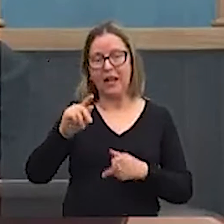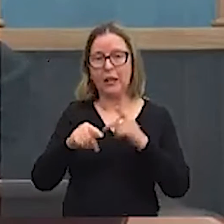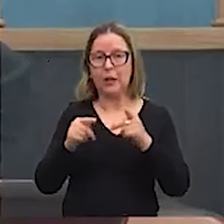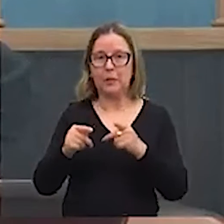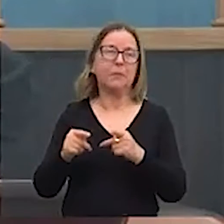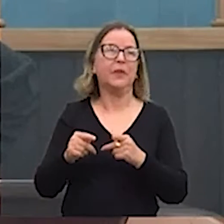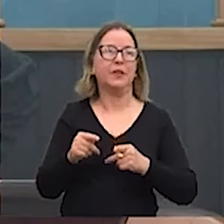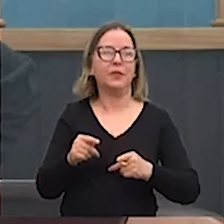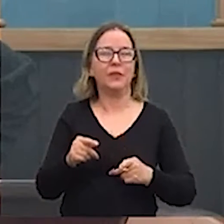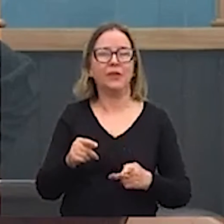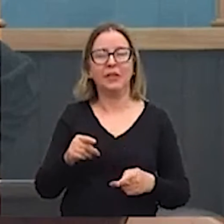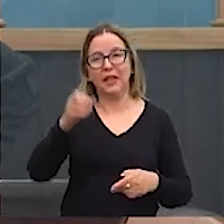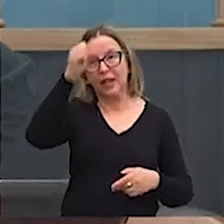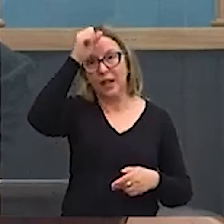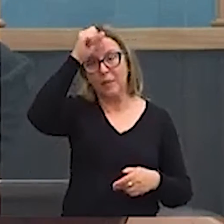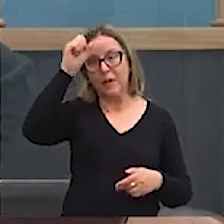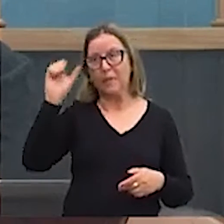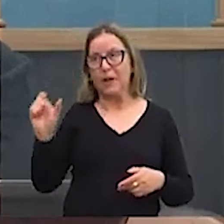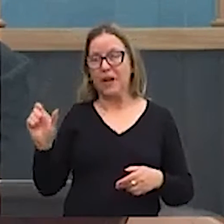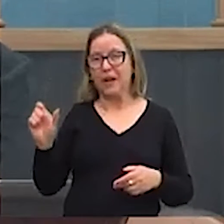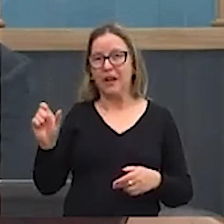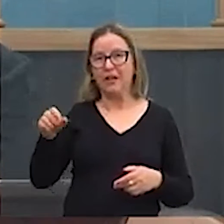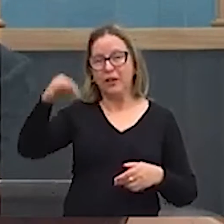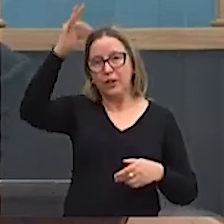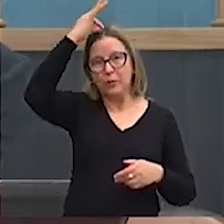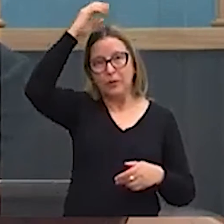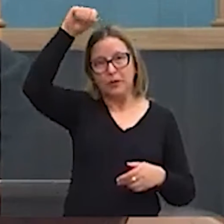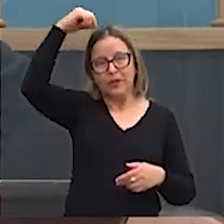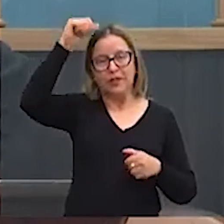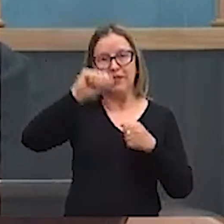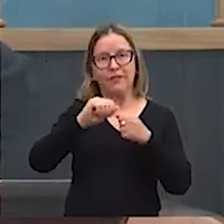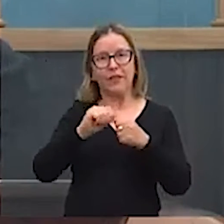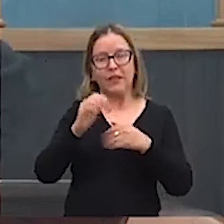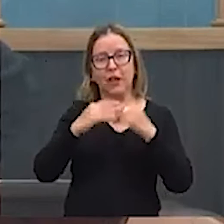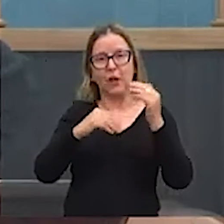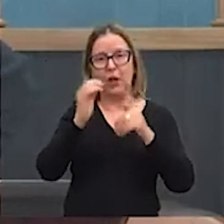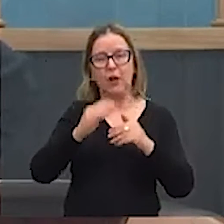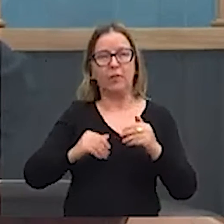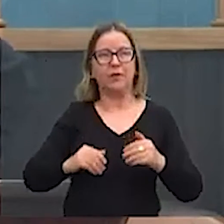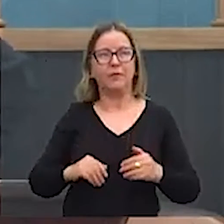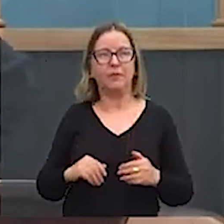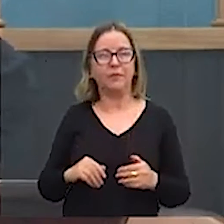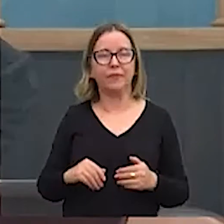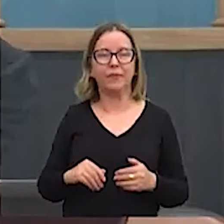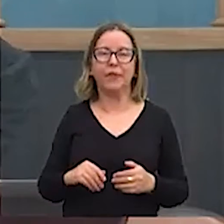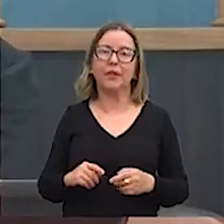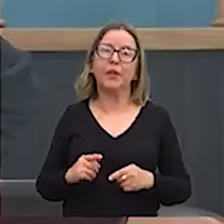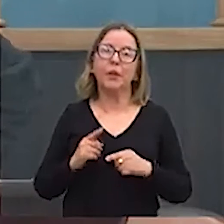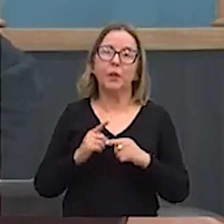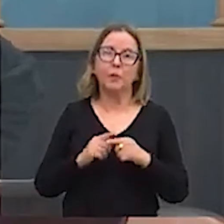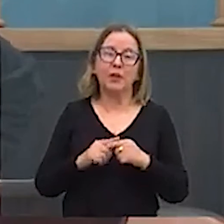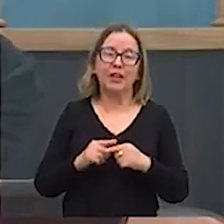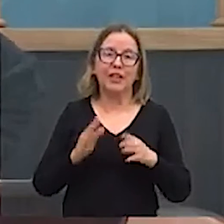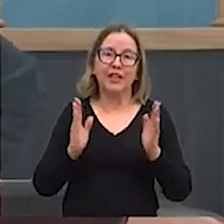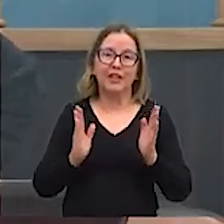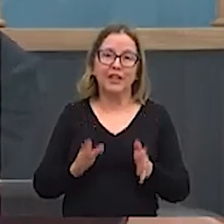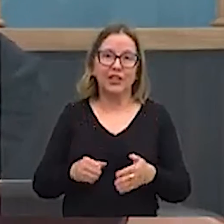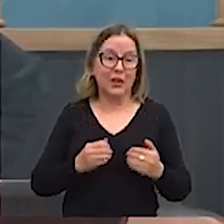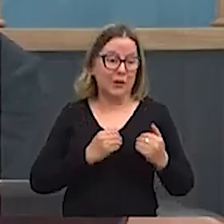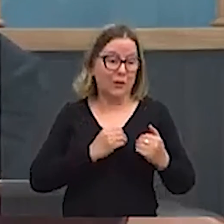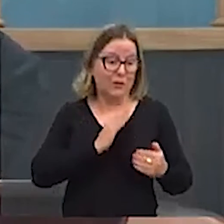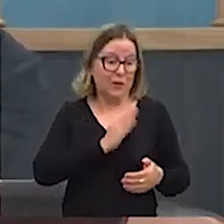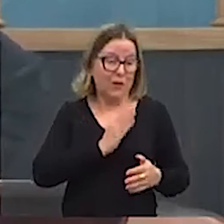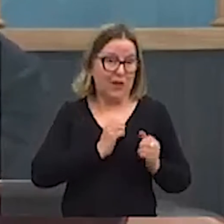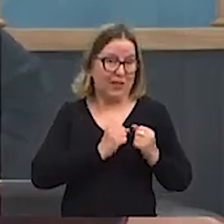Santo opera, os que ouvem porque têm o ouvido já dado por Deus para ouvir, e só tem ouvidos